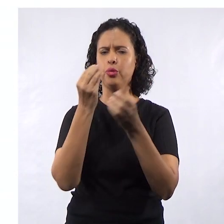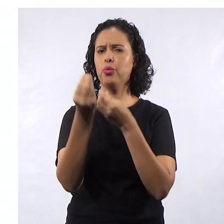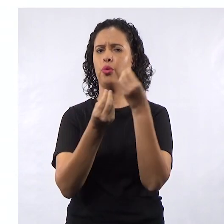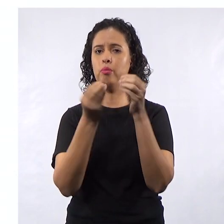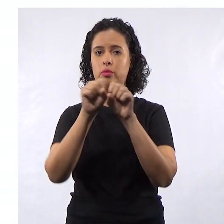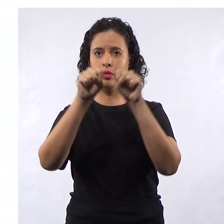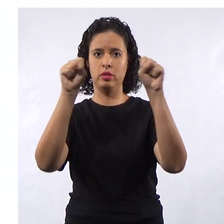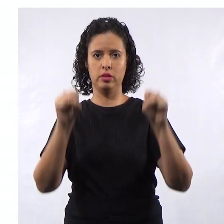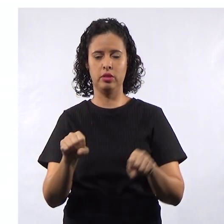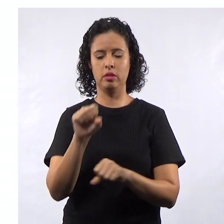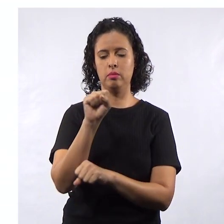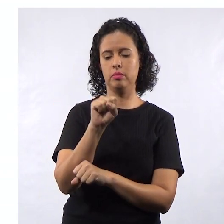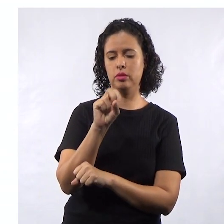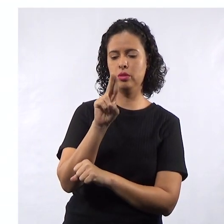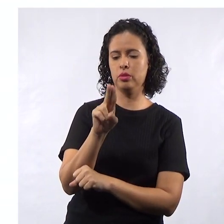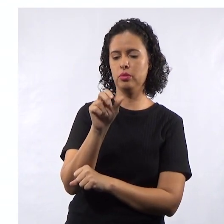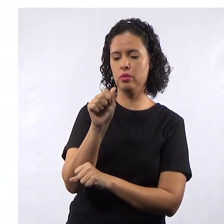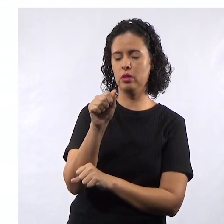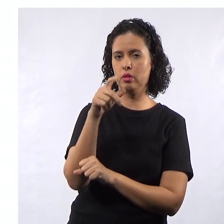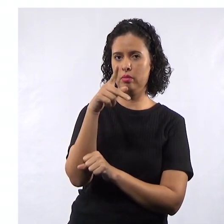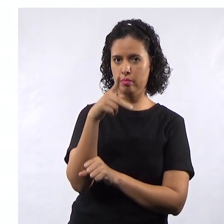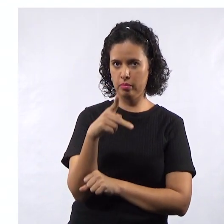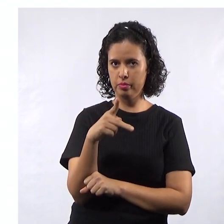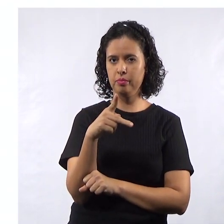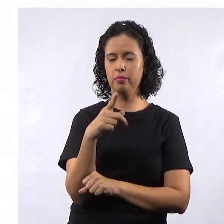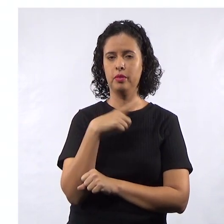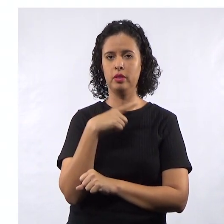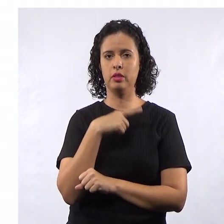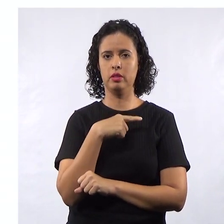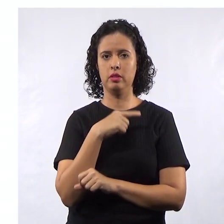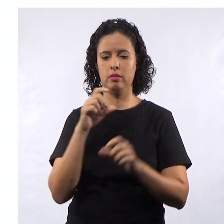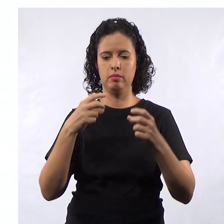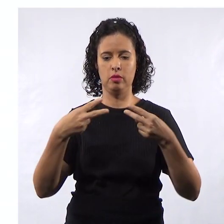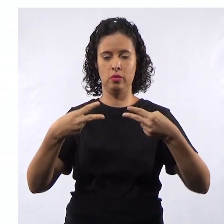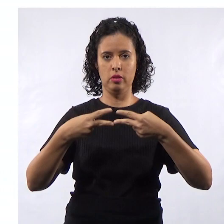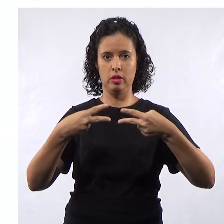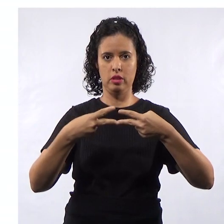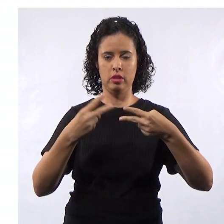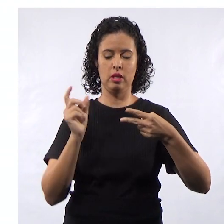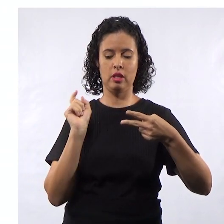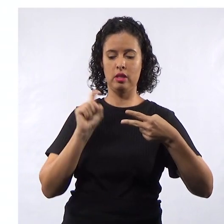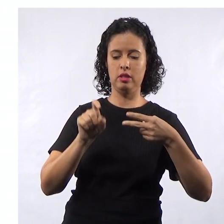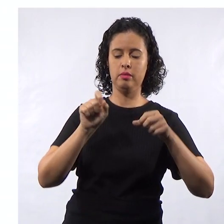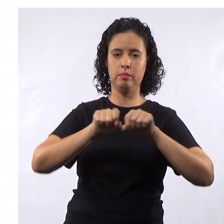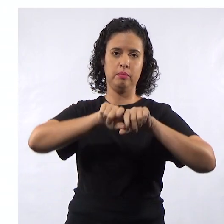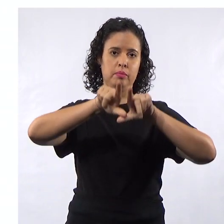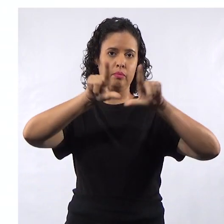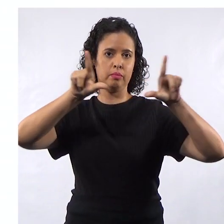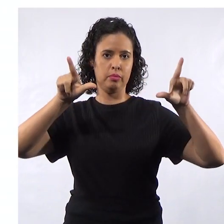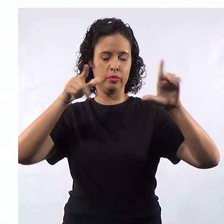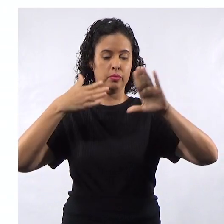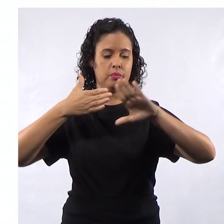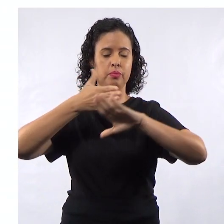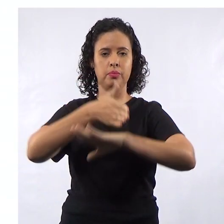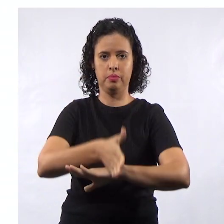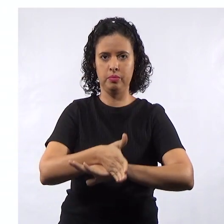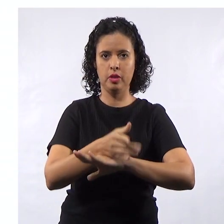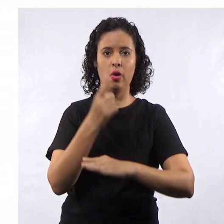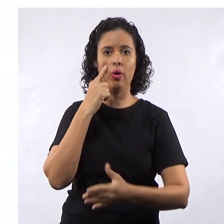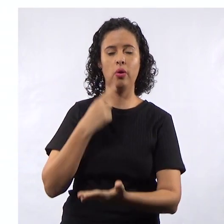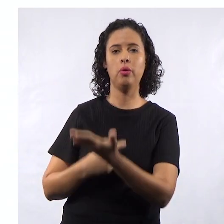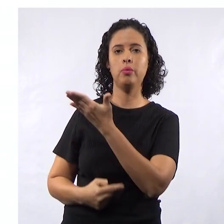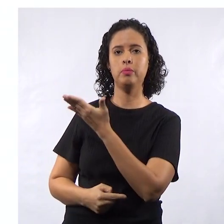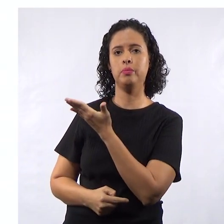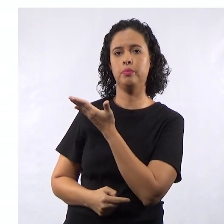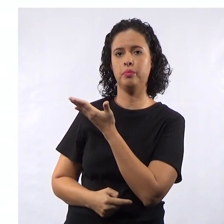Swap, né? Não se esqueçam, Swap. Lá no Swap vai ter o link da minha biblioteca, onde vocês vão acessar este